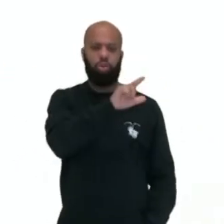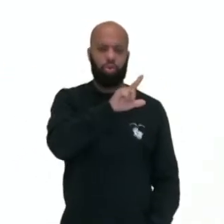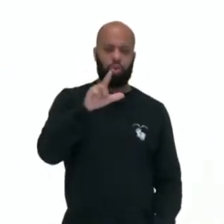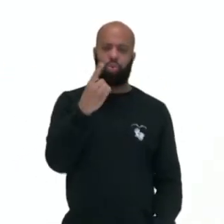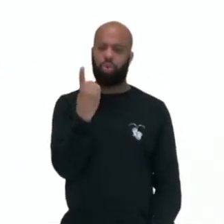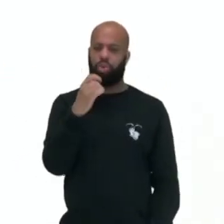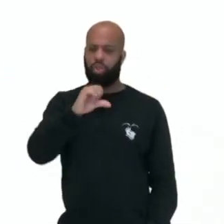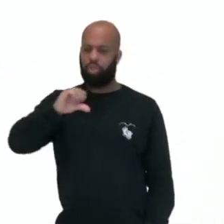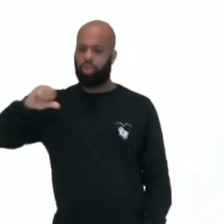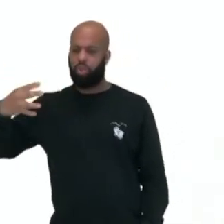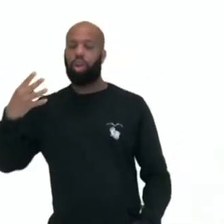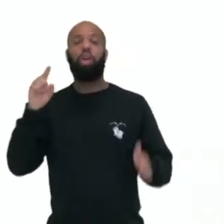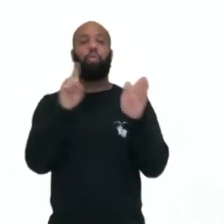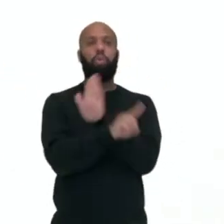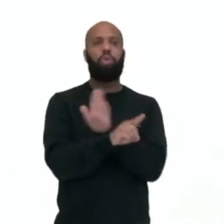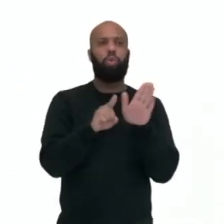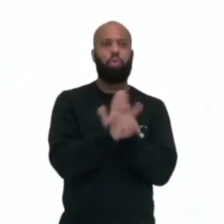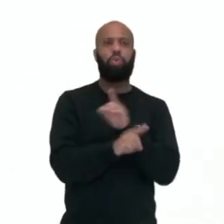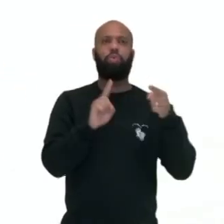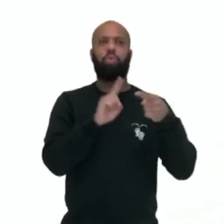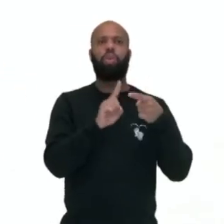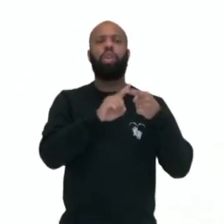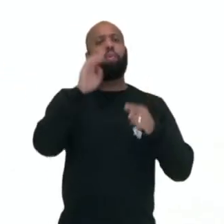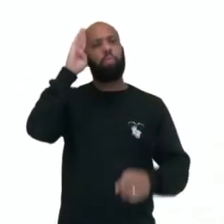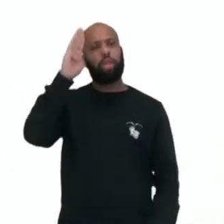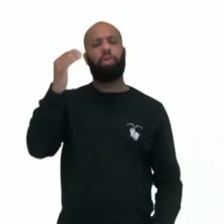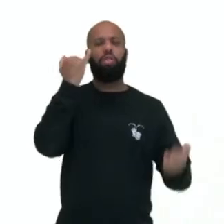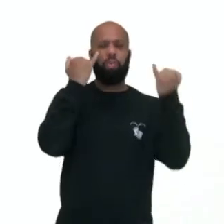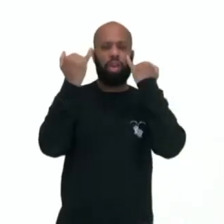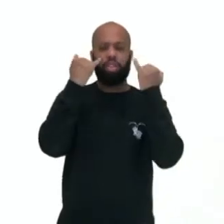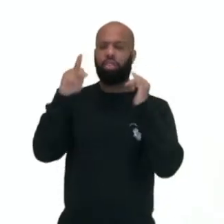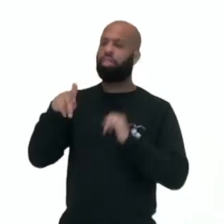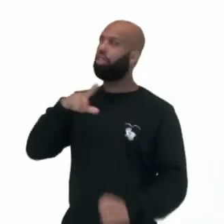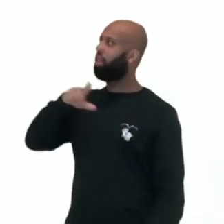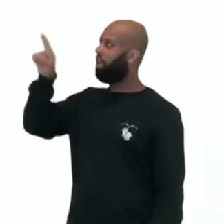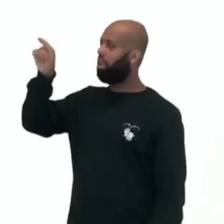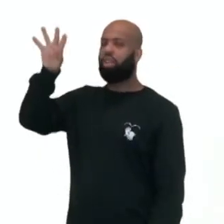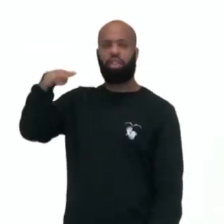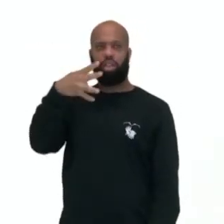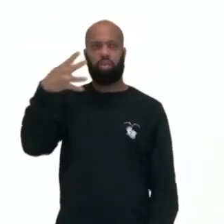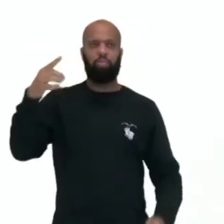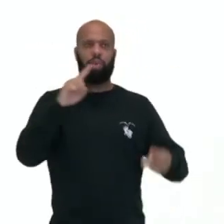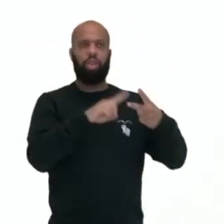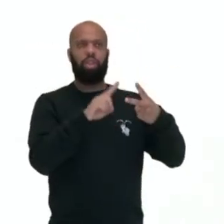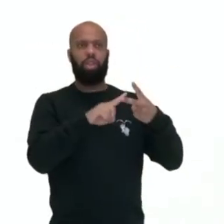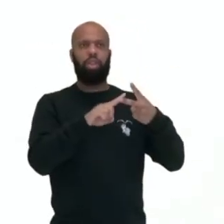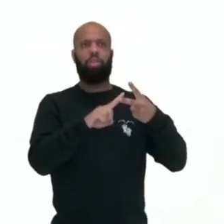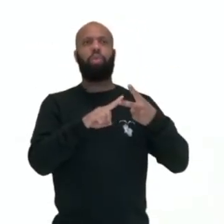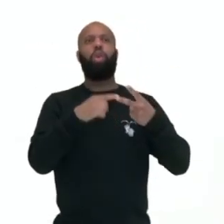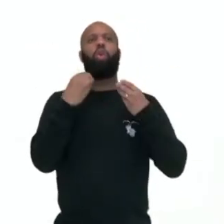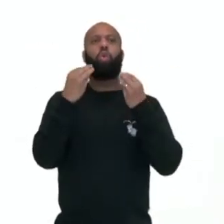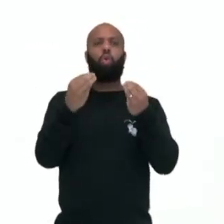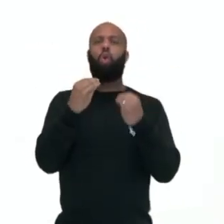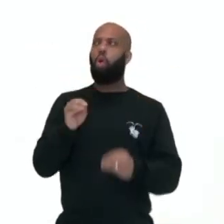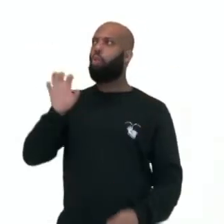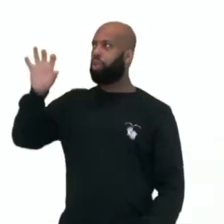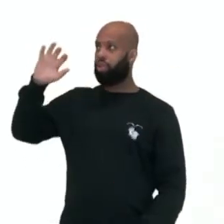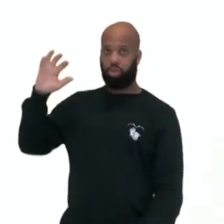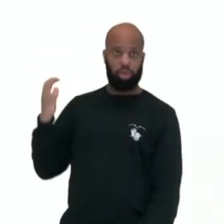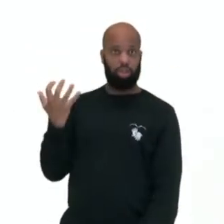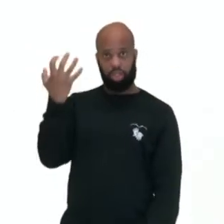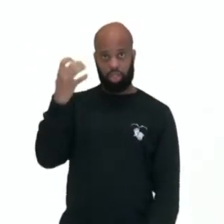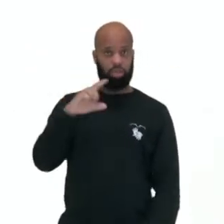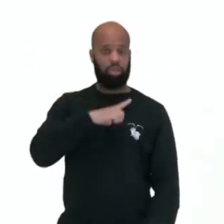números. Primeira pergunta, qual a principal informação apresentada na tabela? Segunda pergunta, como esse fato